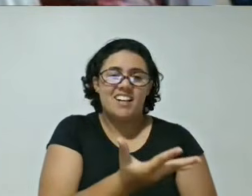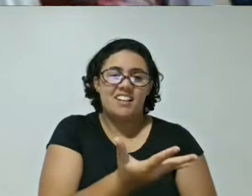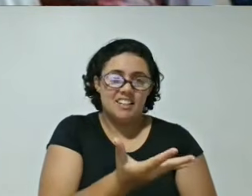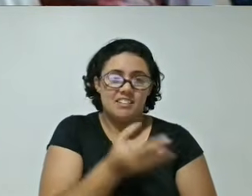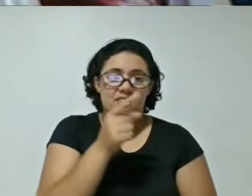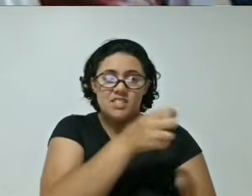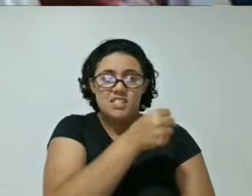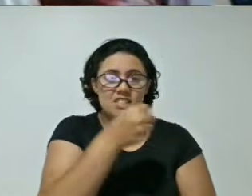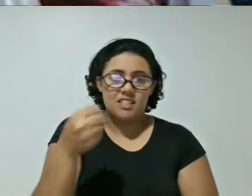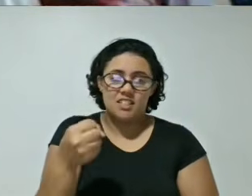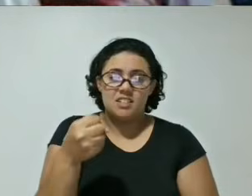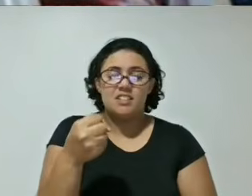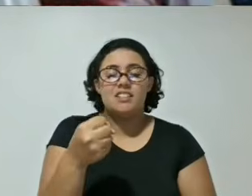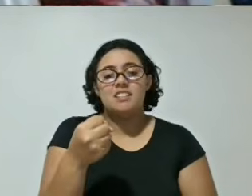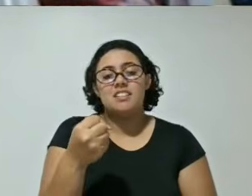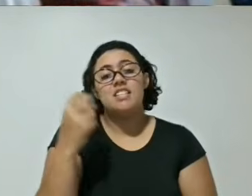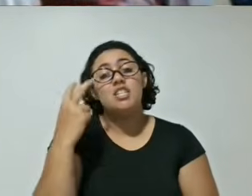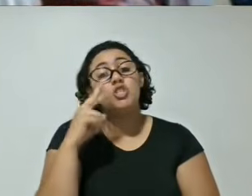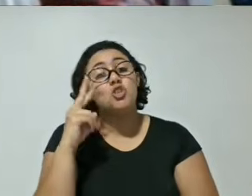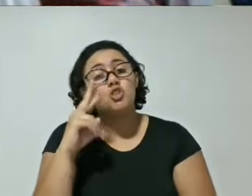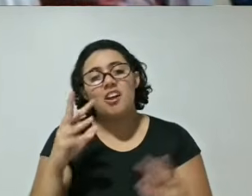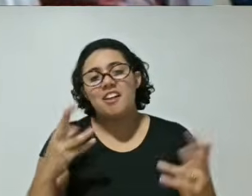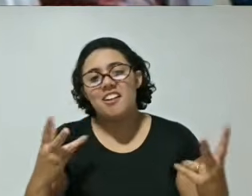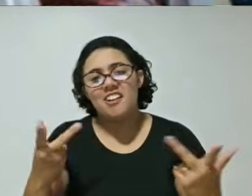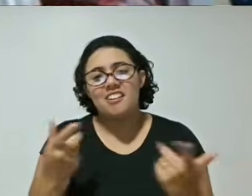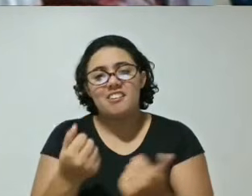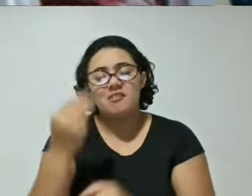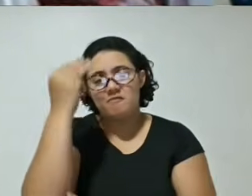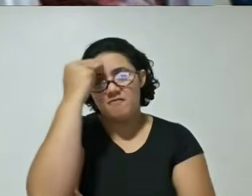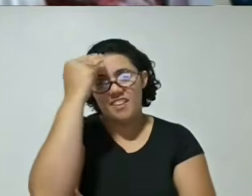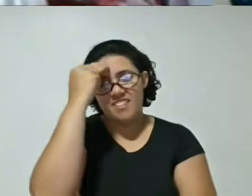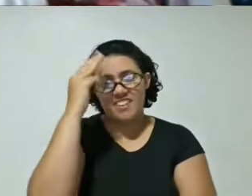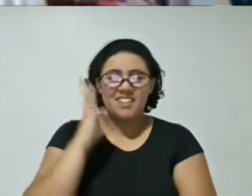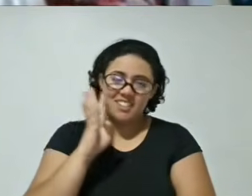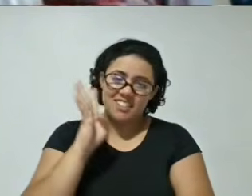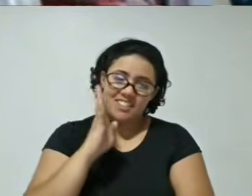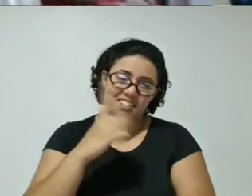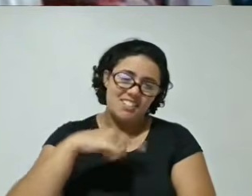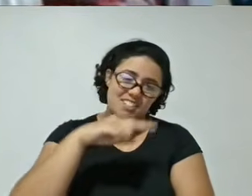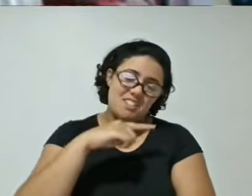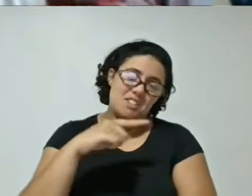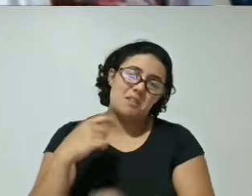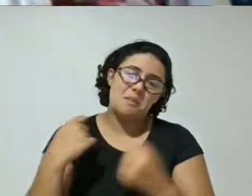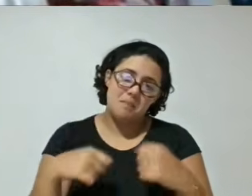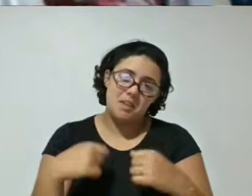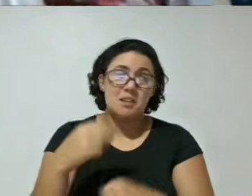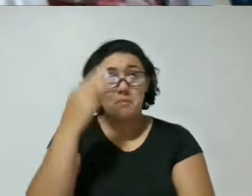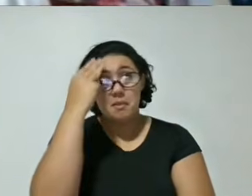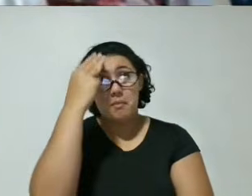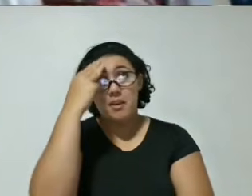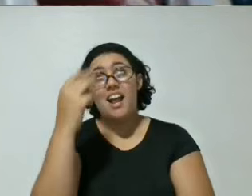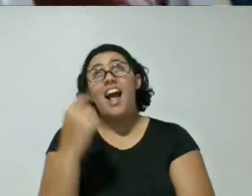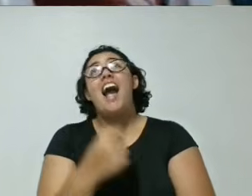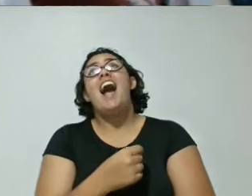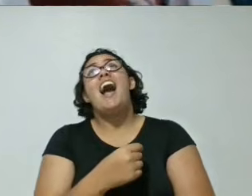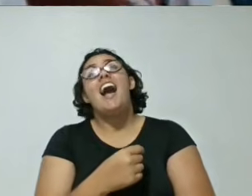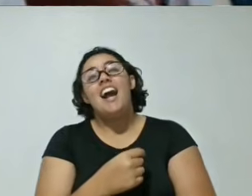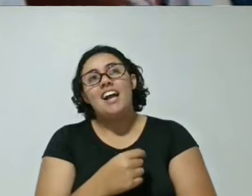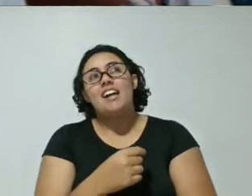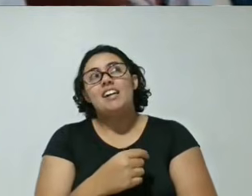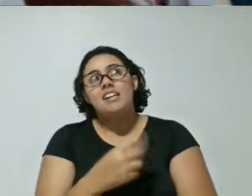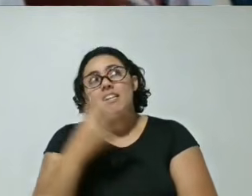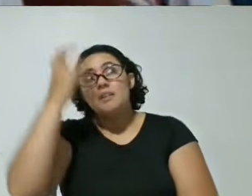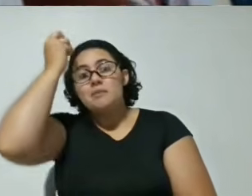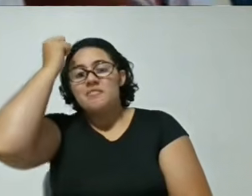trouxe, assim, histórias maravilhosas, uma memória muito bacana, que a gente precisa, né, ela está lá, mas ela precisa ser acessada de